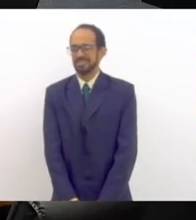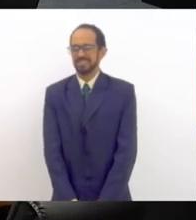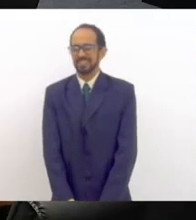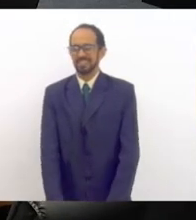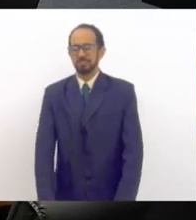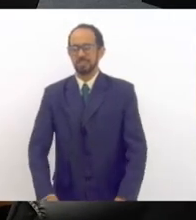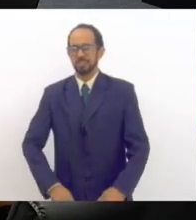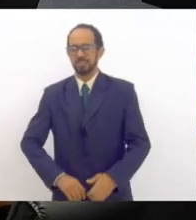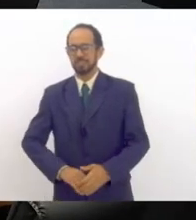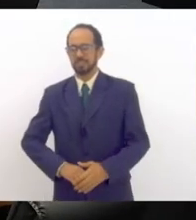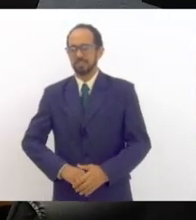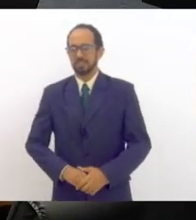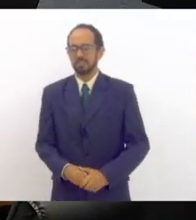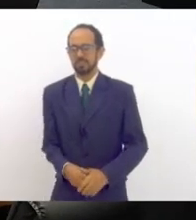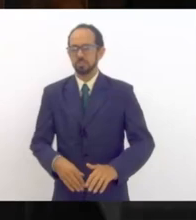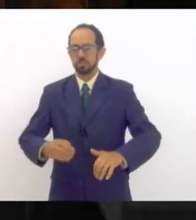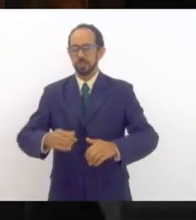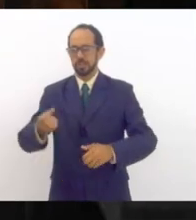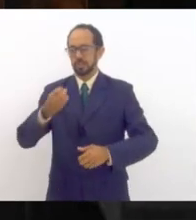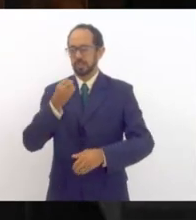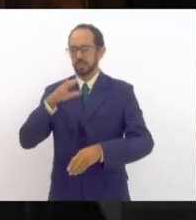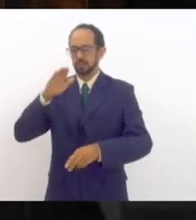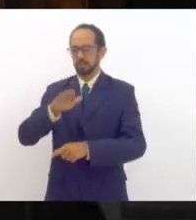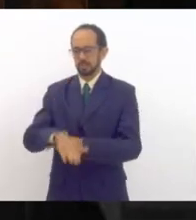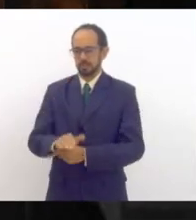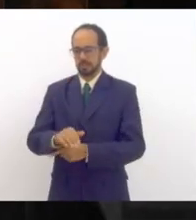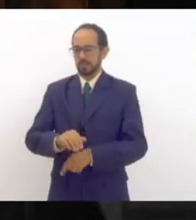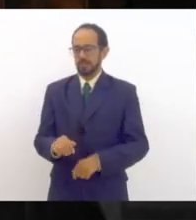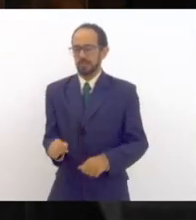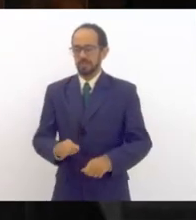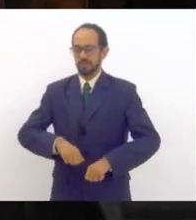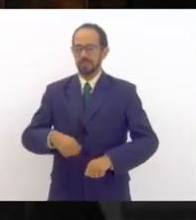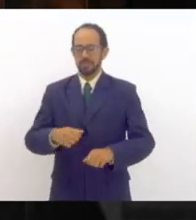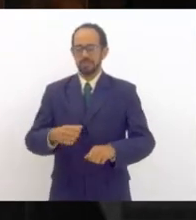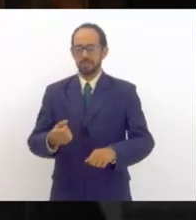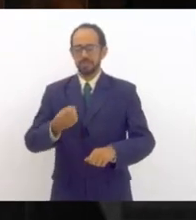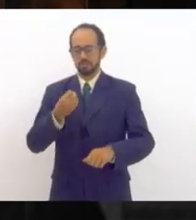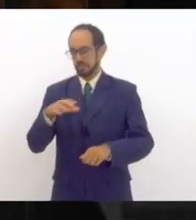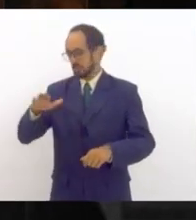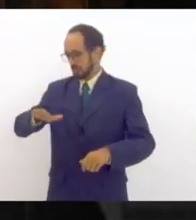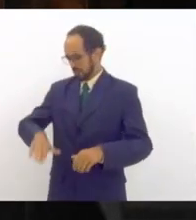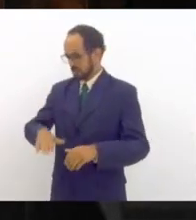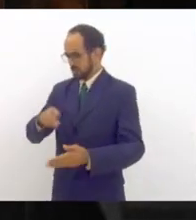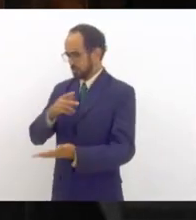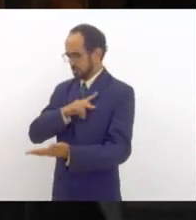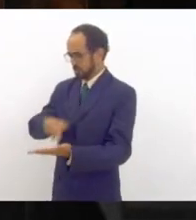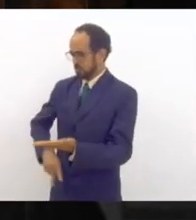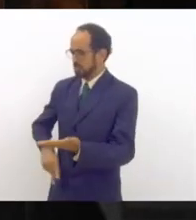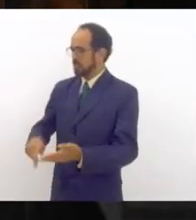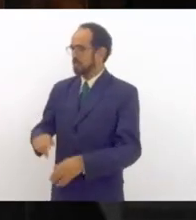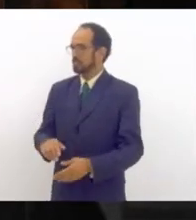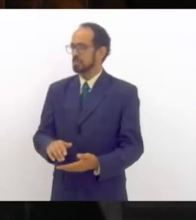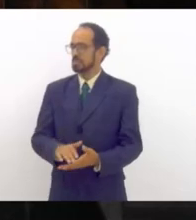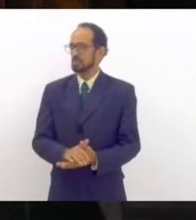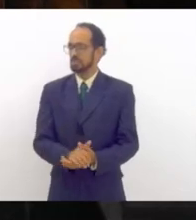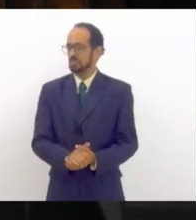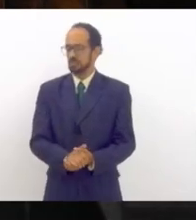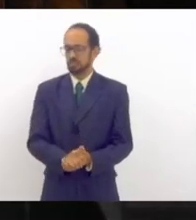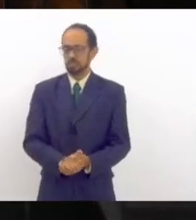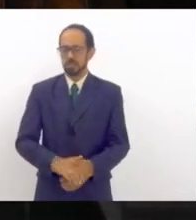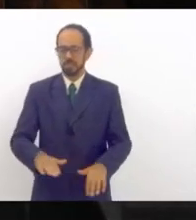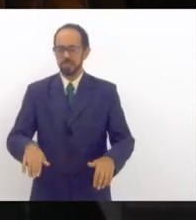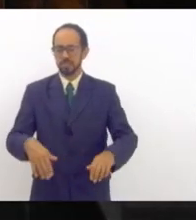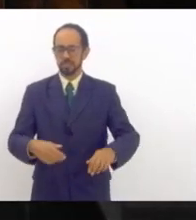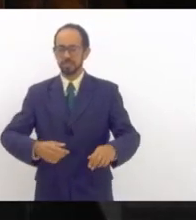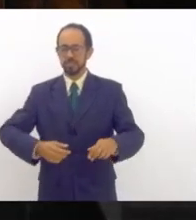Opa boa tarde boa tarde Presidente Boa tarde Deputado Boa tarde a todos os presentes agora passou esse período de